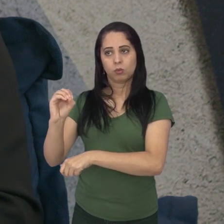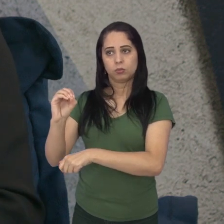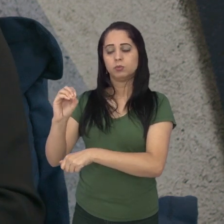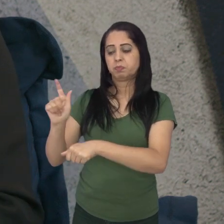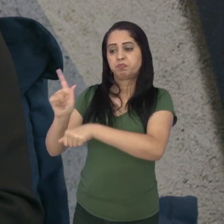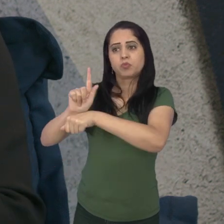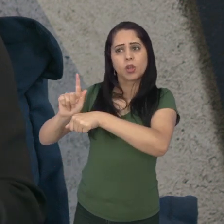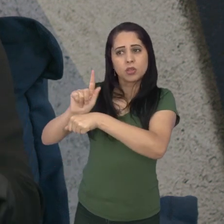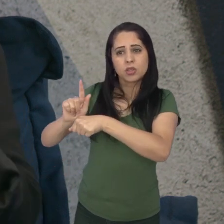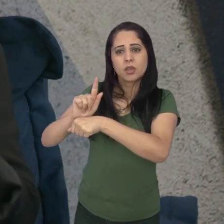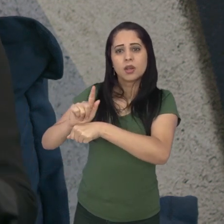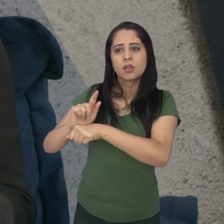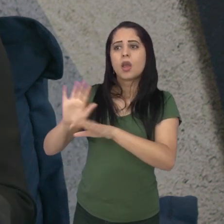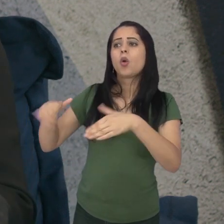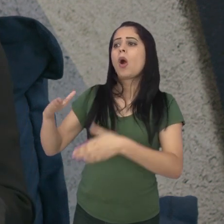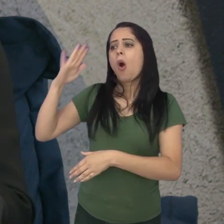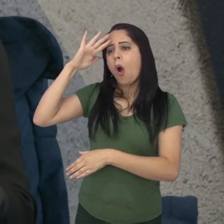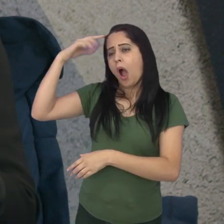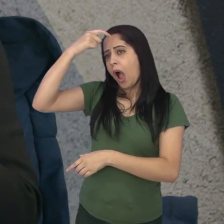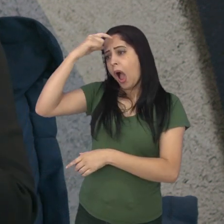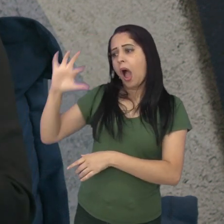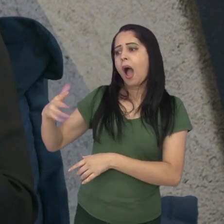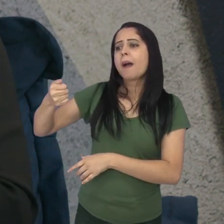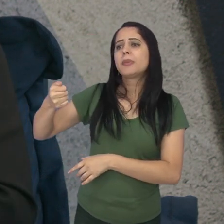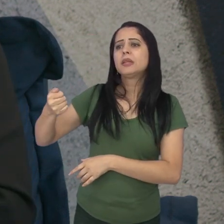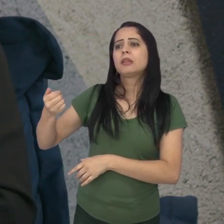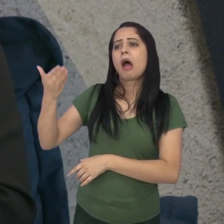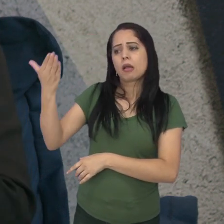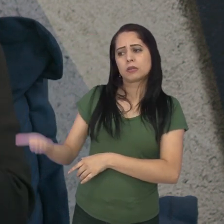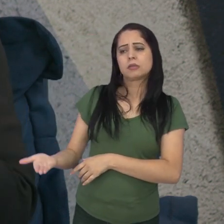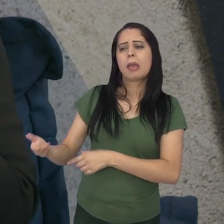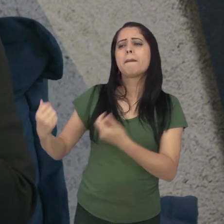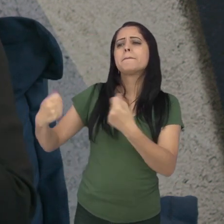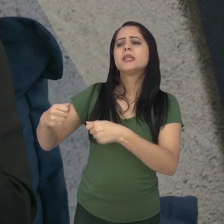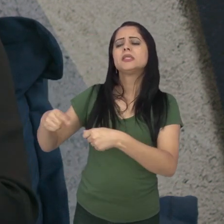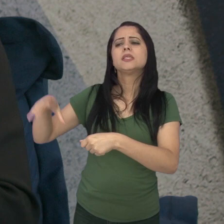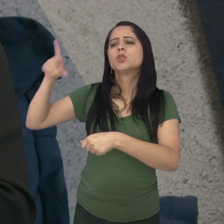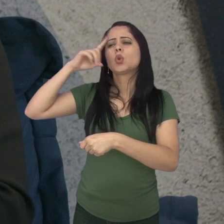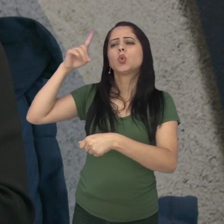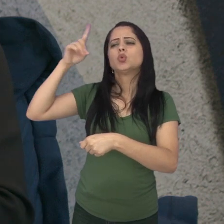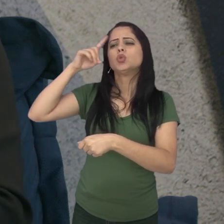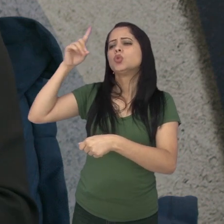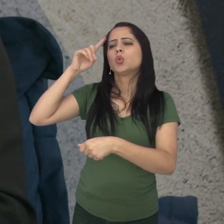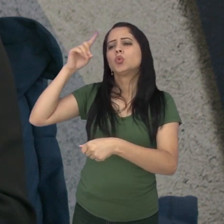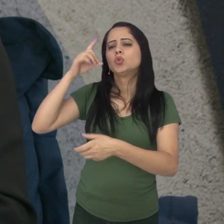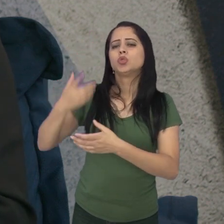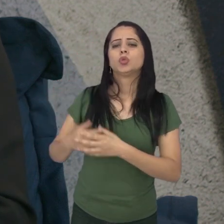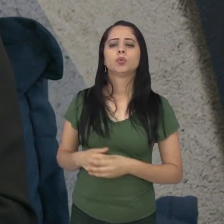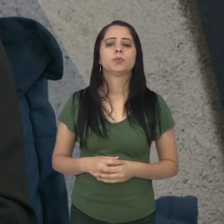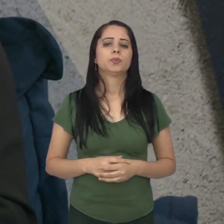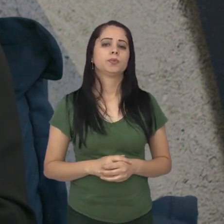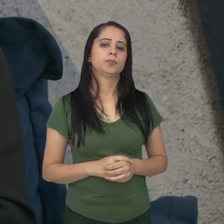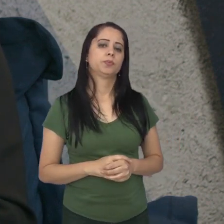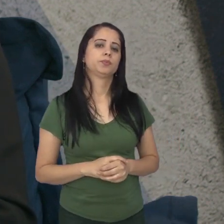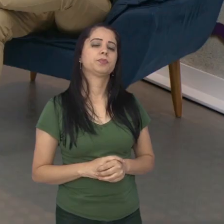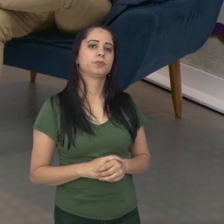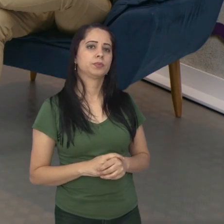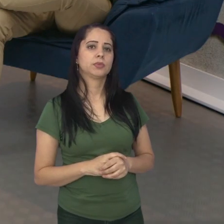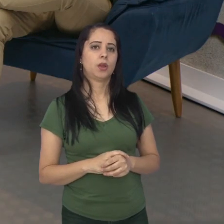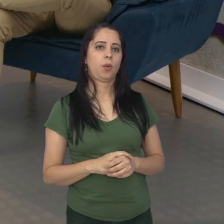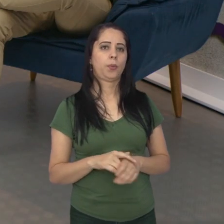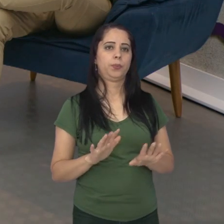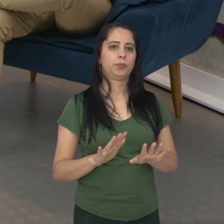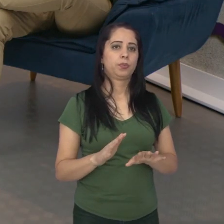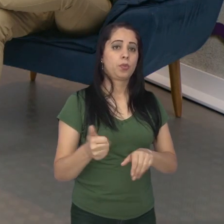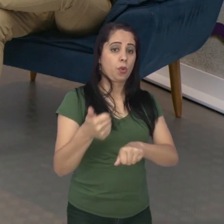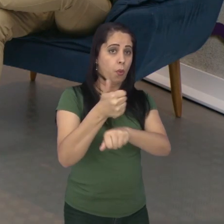estrutural, quais são as habilidades que eles precisam ter, assim, no dia a dia para desenvolver melhor a profissão? Então, o